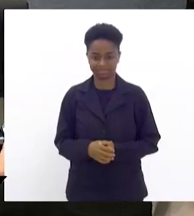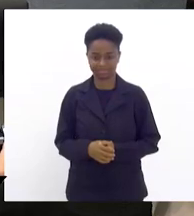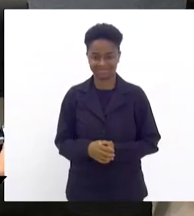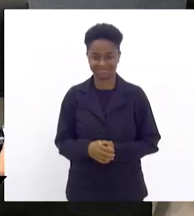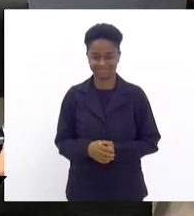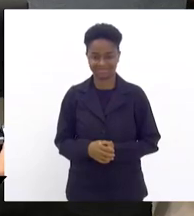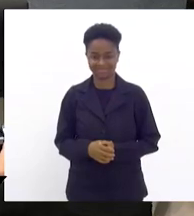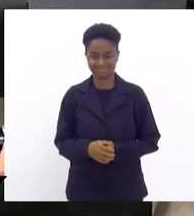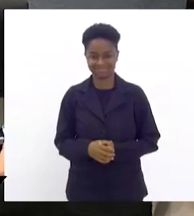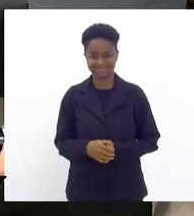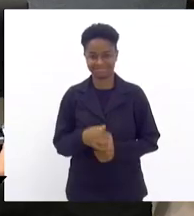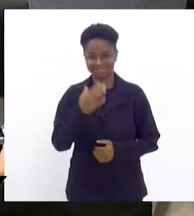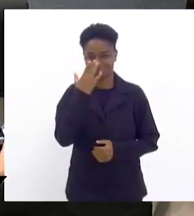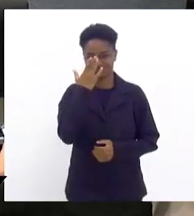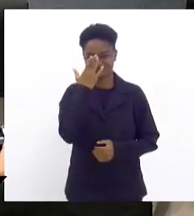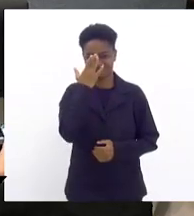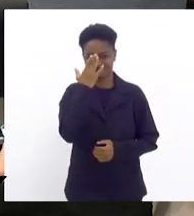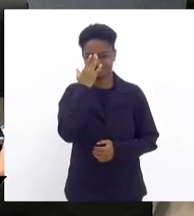Alô, bom dia.